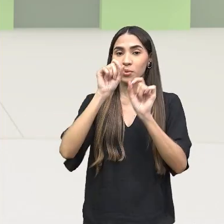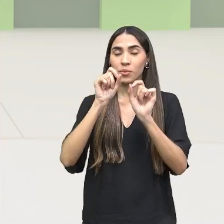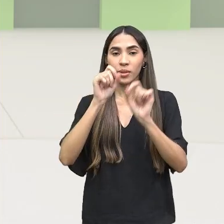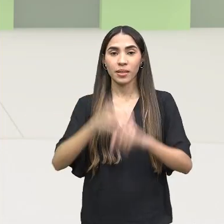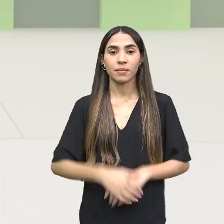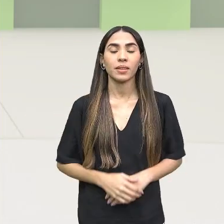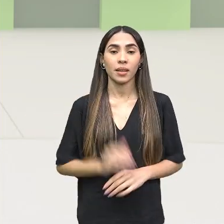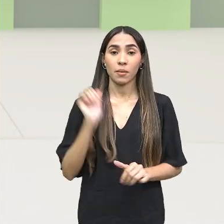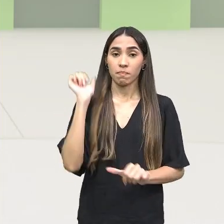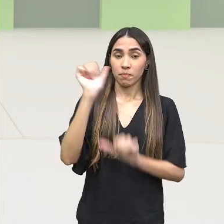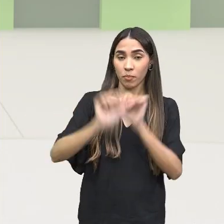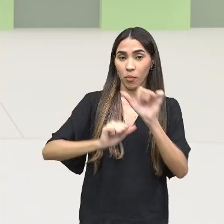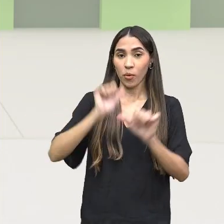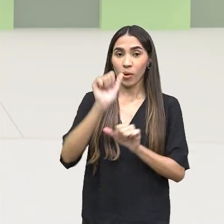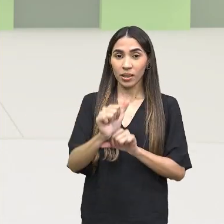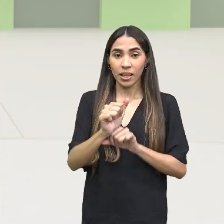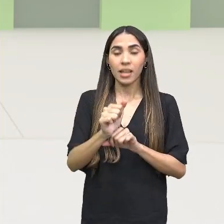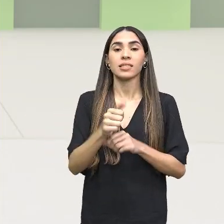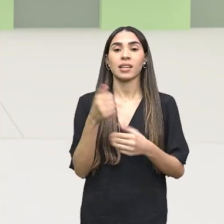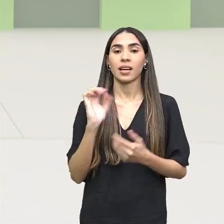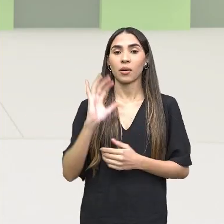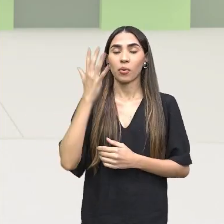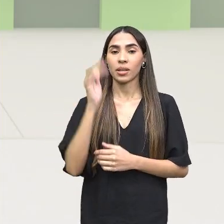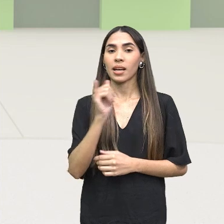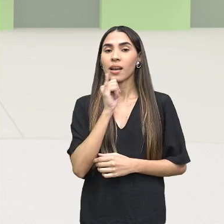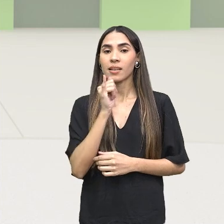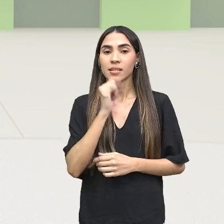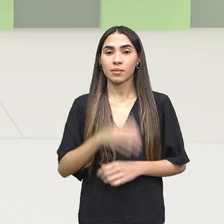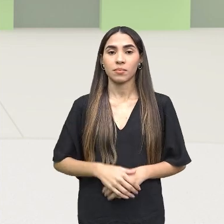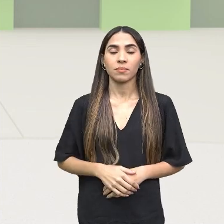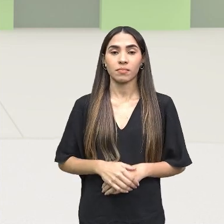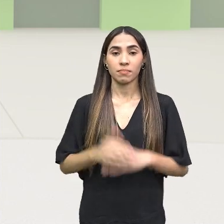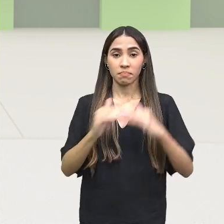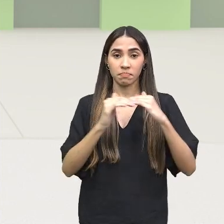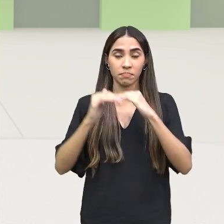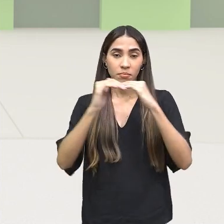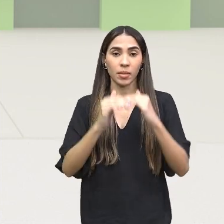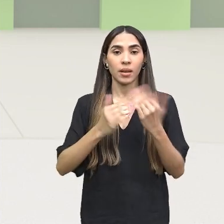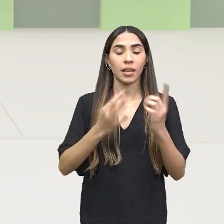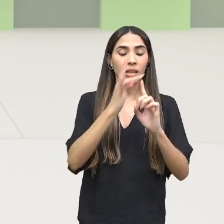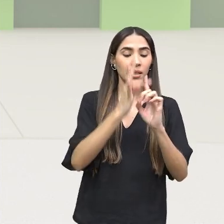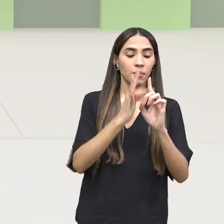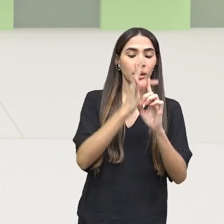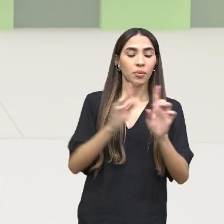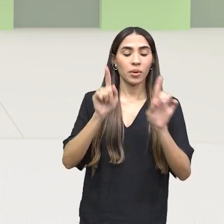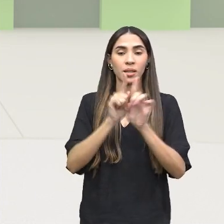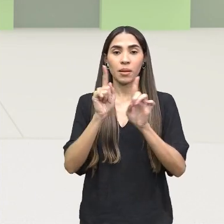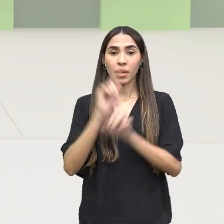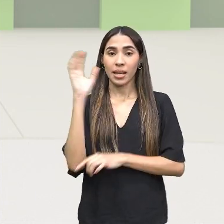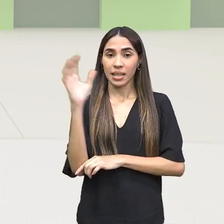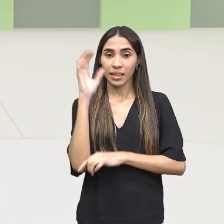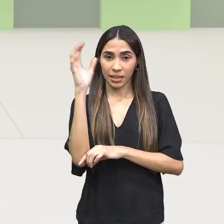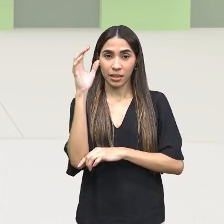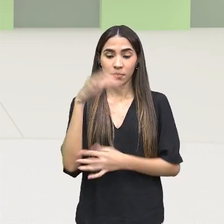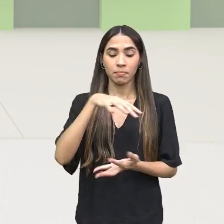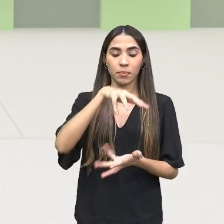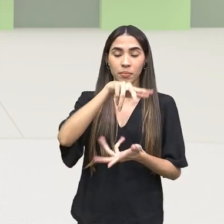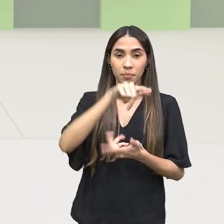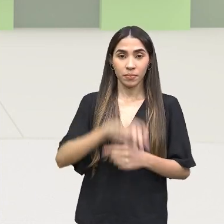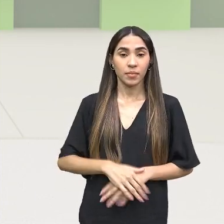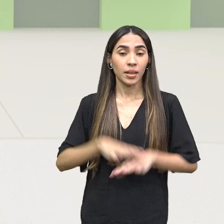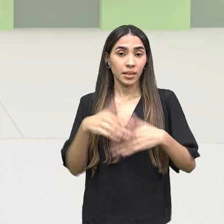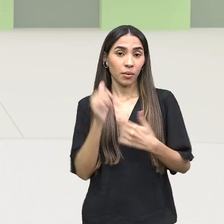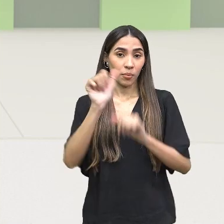às transformações ocorridas nos padrões de temperatura e clima em escala planetária.